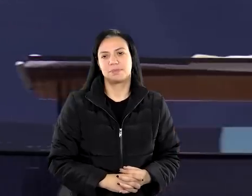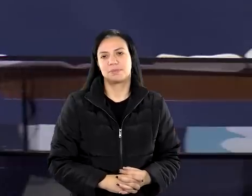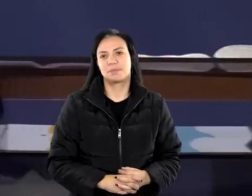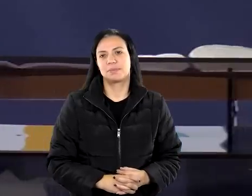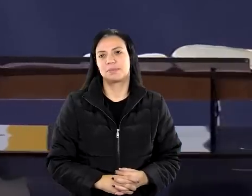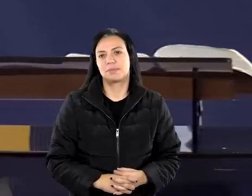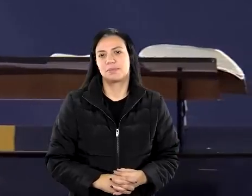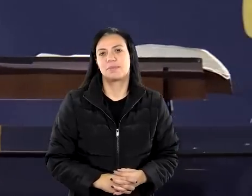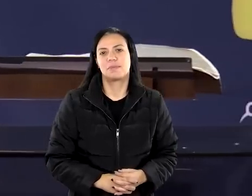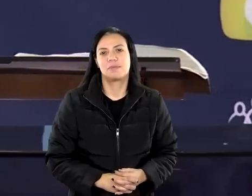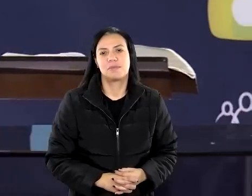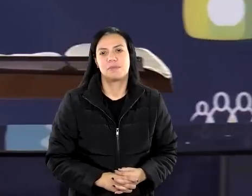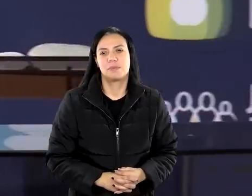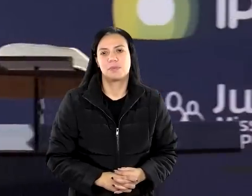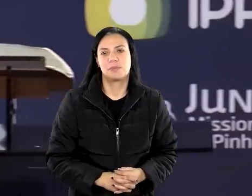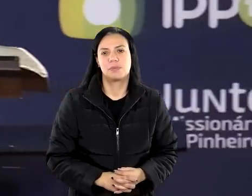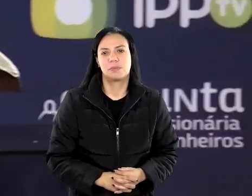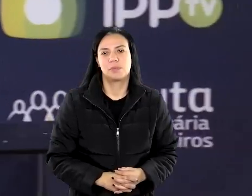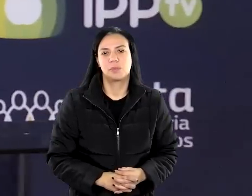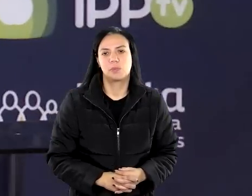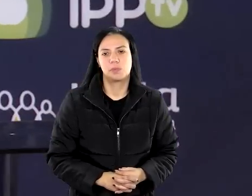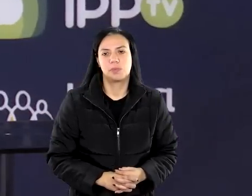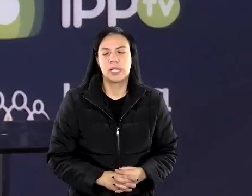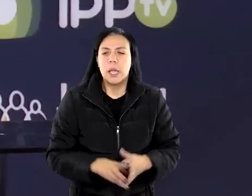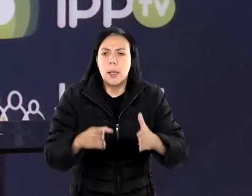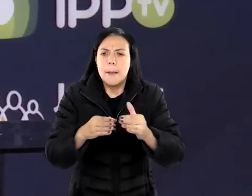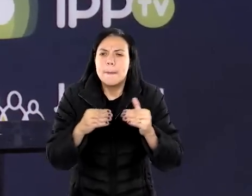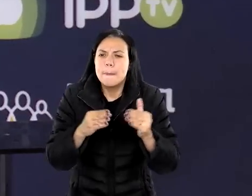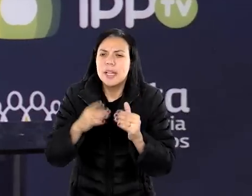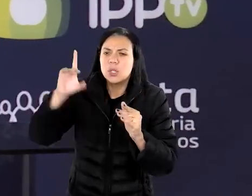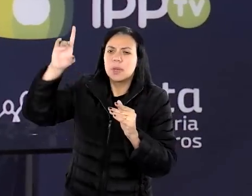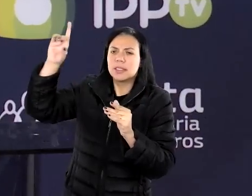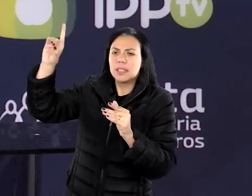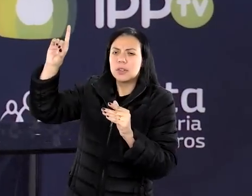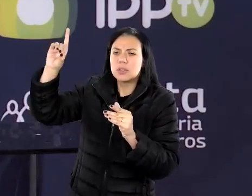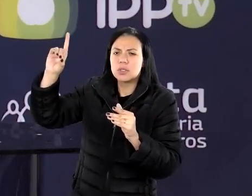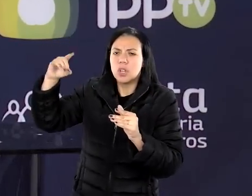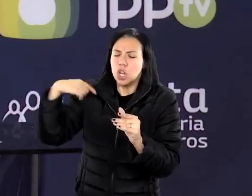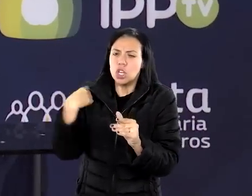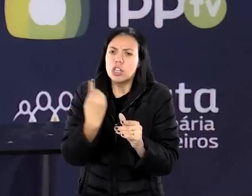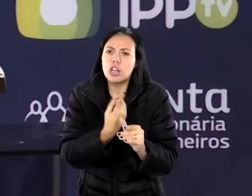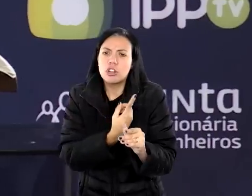Abra, peça a Deus para abrir a sua fome espiritual, o seu desejo espiritual.